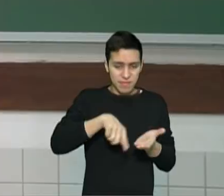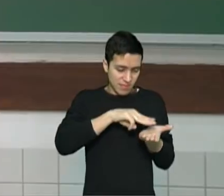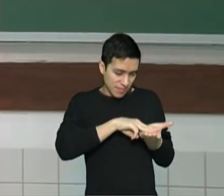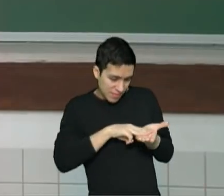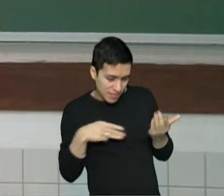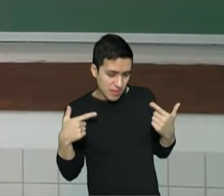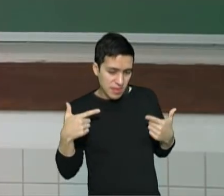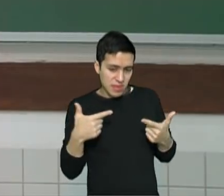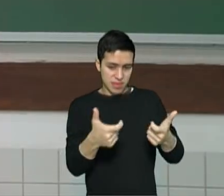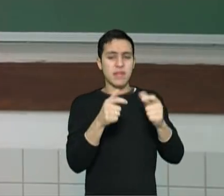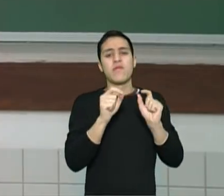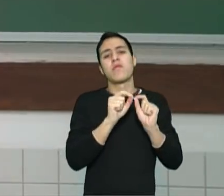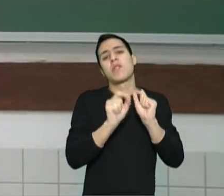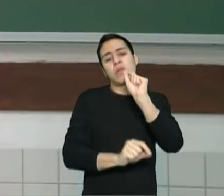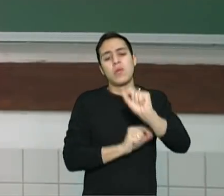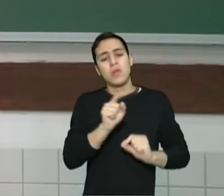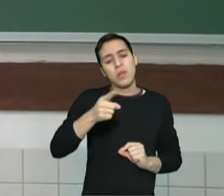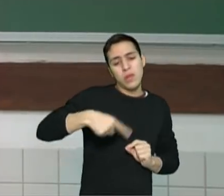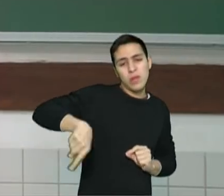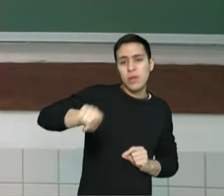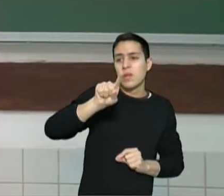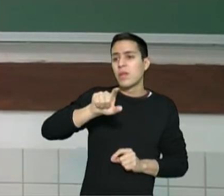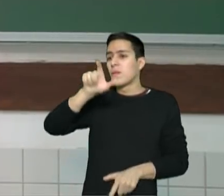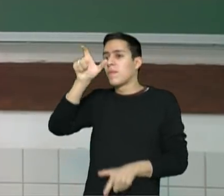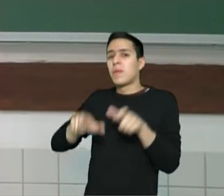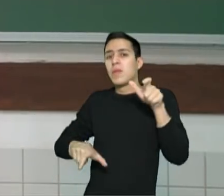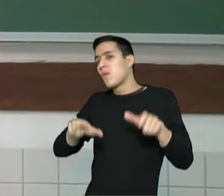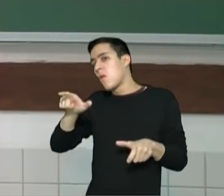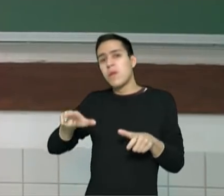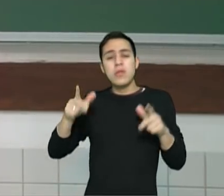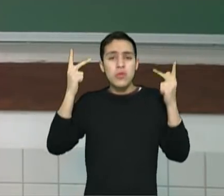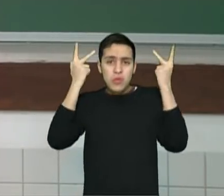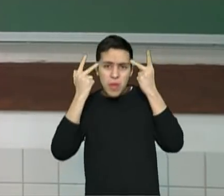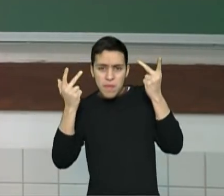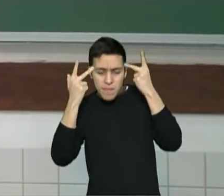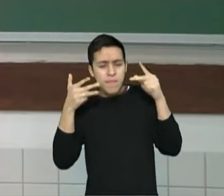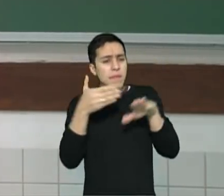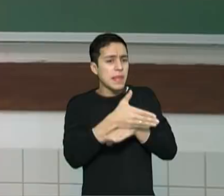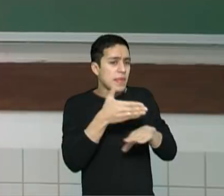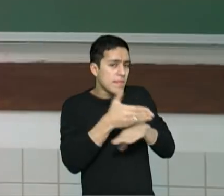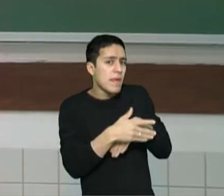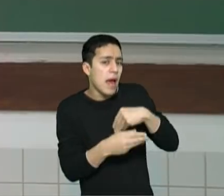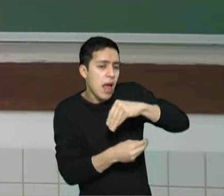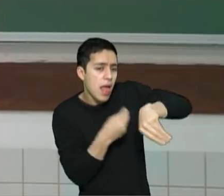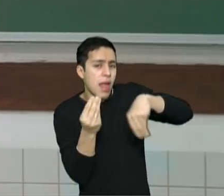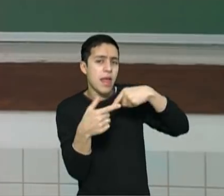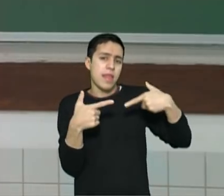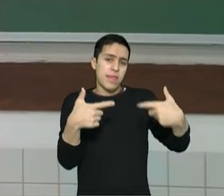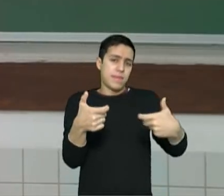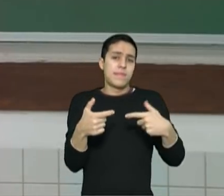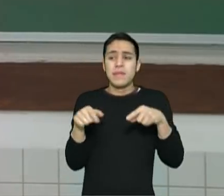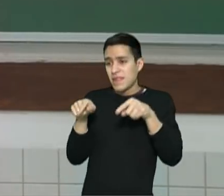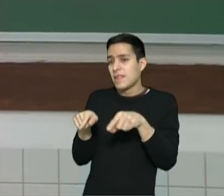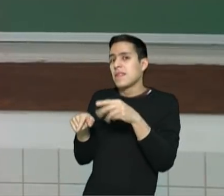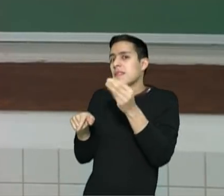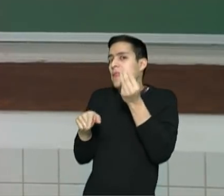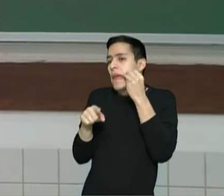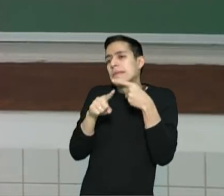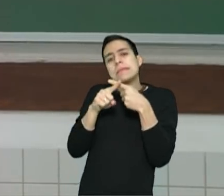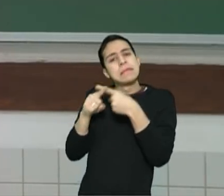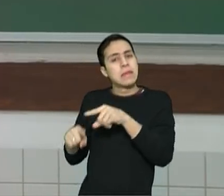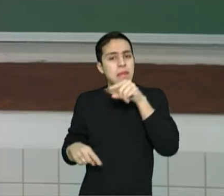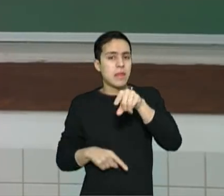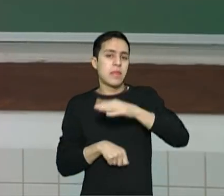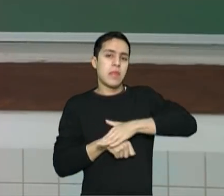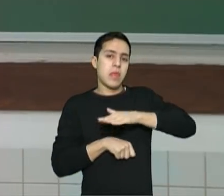de guerra fez com que os civis participassem de maneira direta ou indireta. E isso deve ser coibido pela